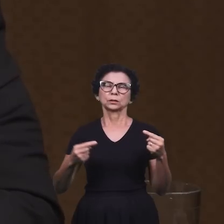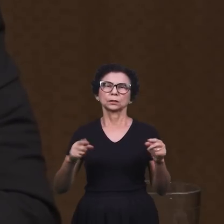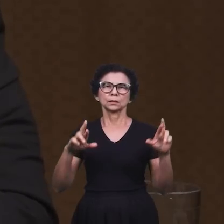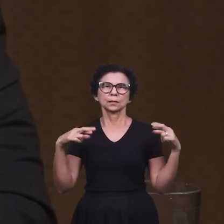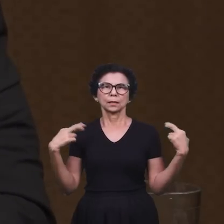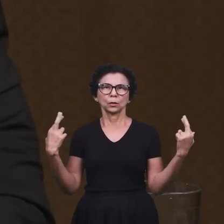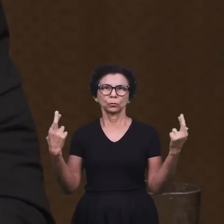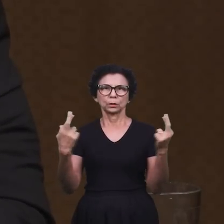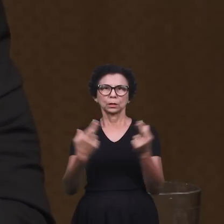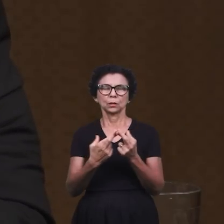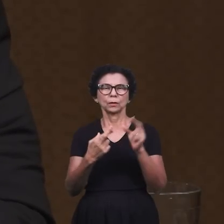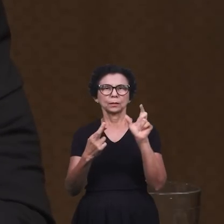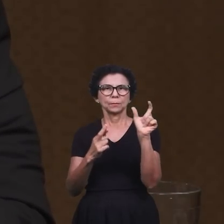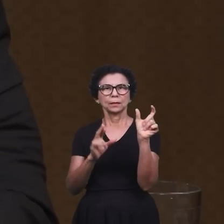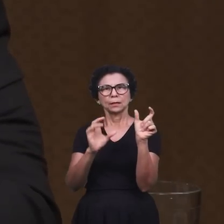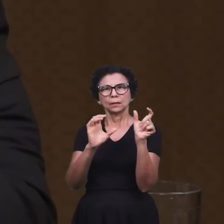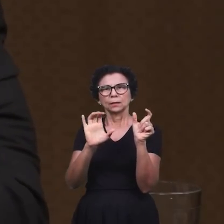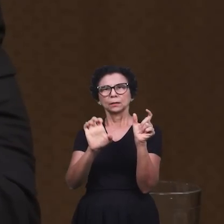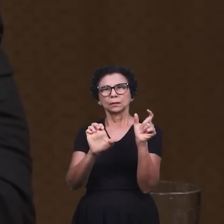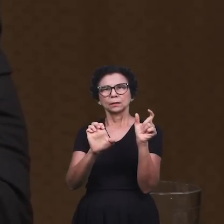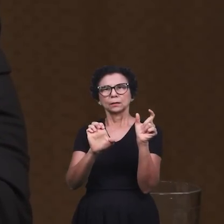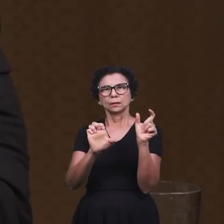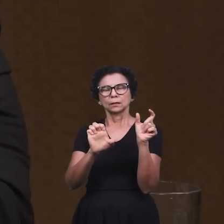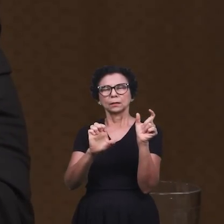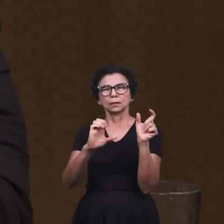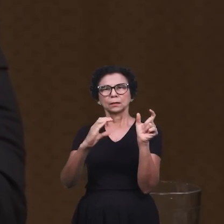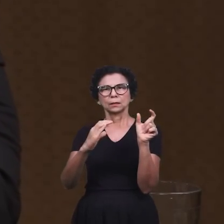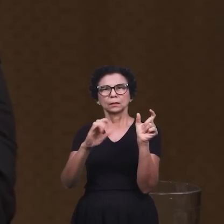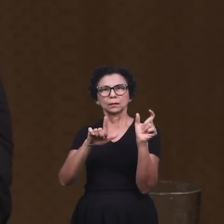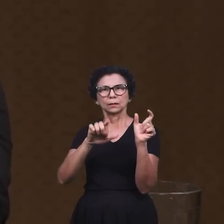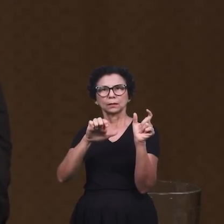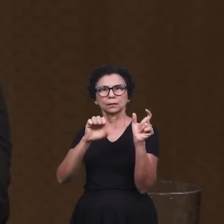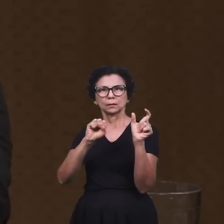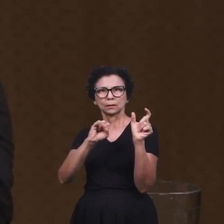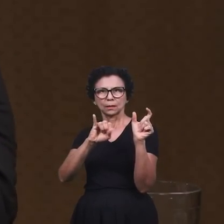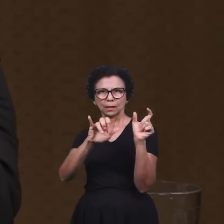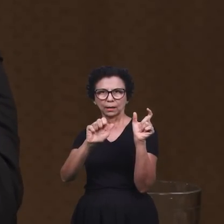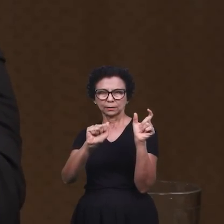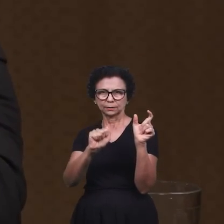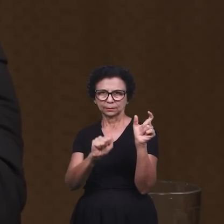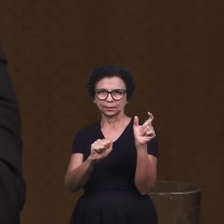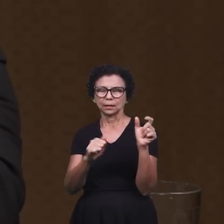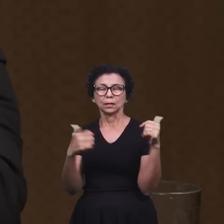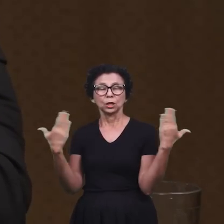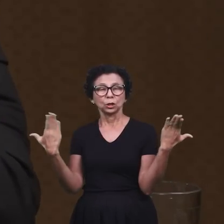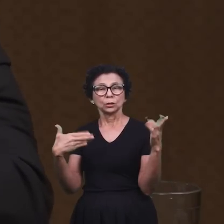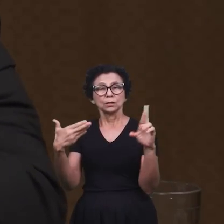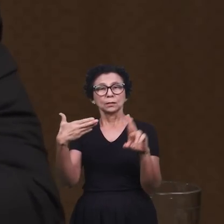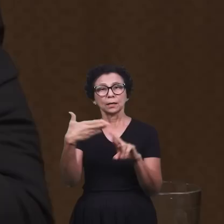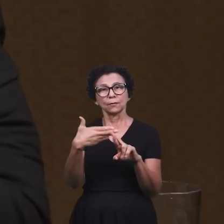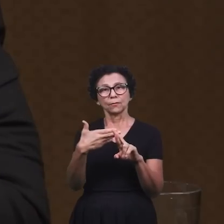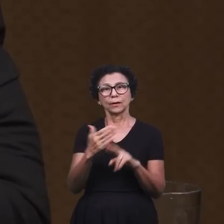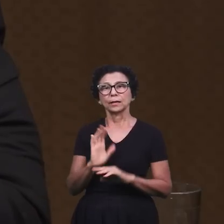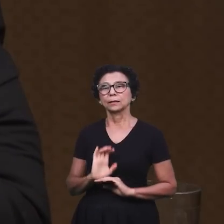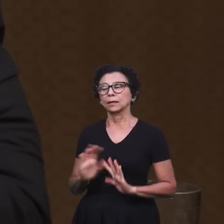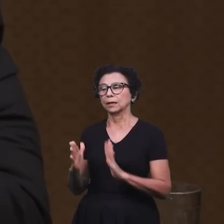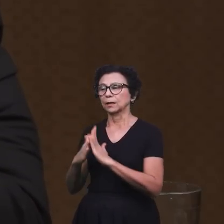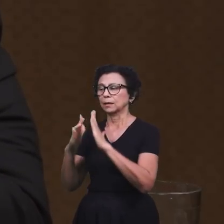é essa palavra que é usada para se referir agora à igreja. Aqueles que são chamados para